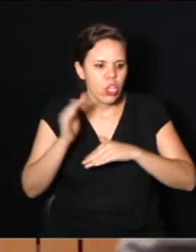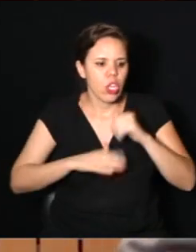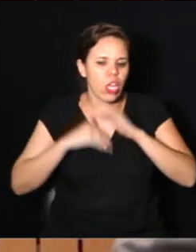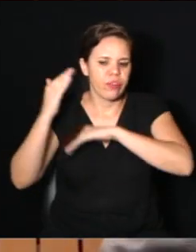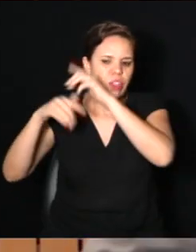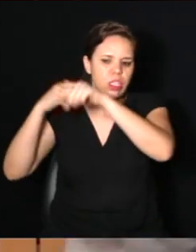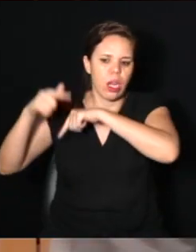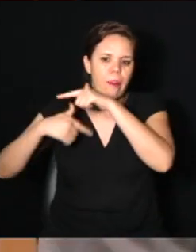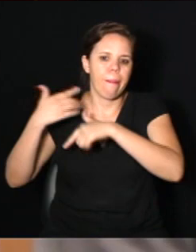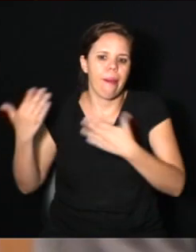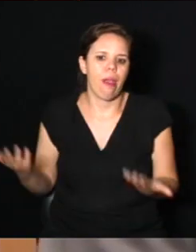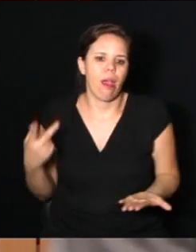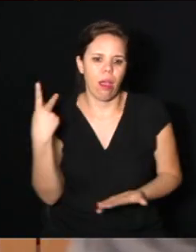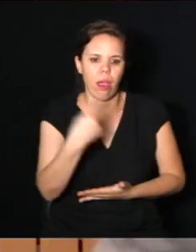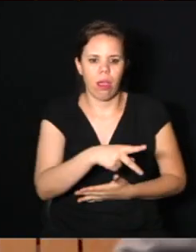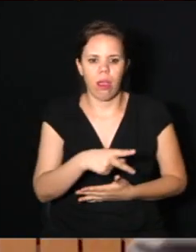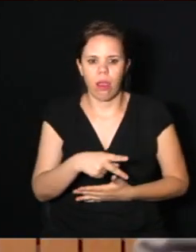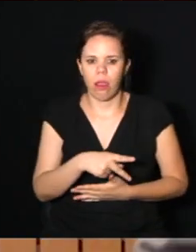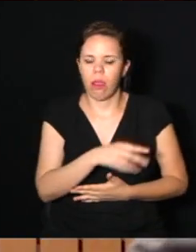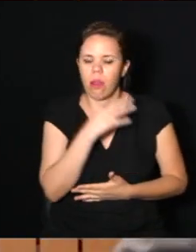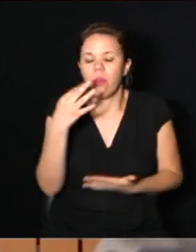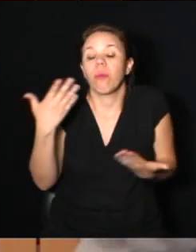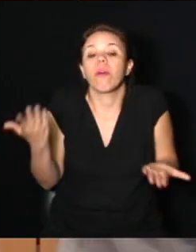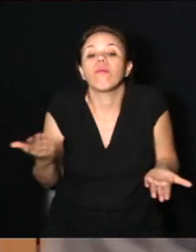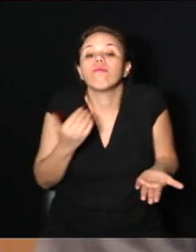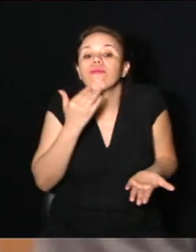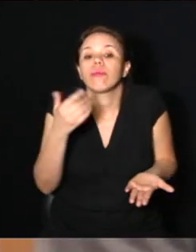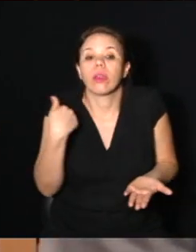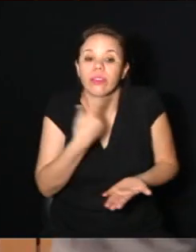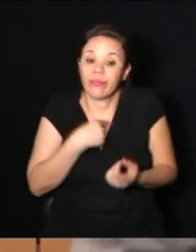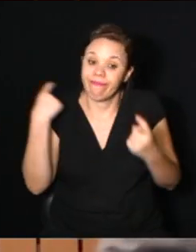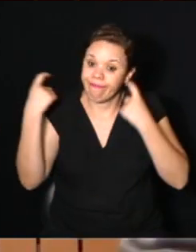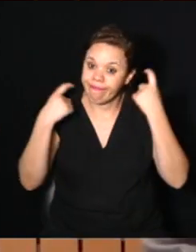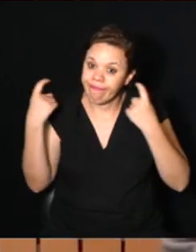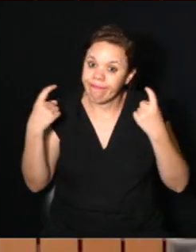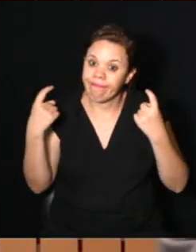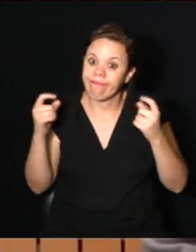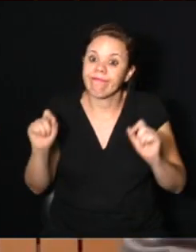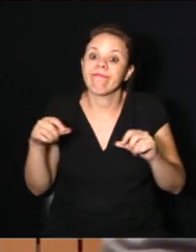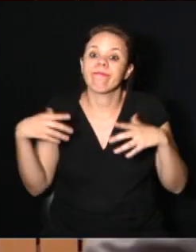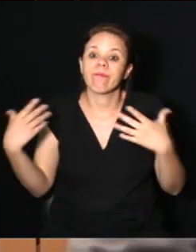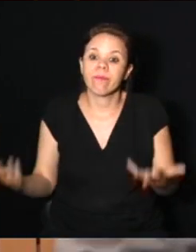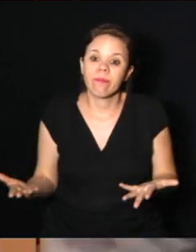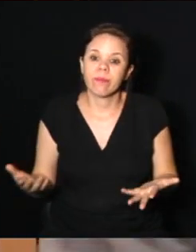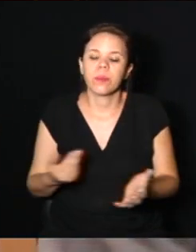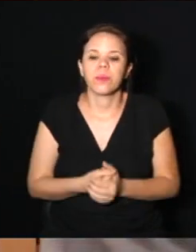seus trabalhos na sua plenitude, então a gente fica meio preocupado, né? Qual é a intenção